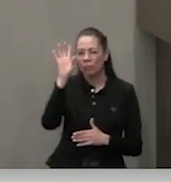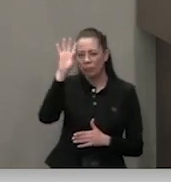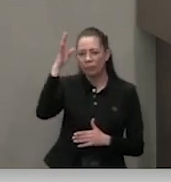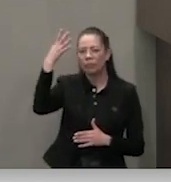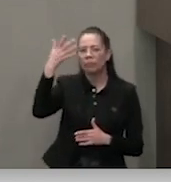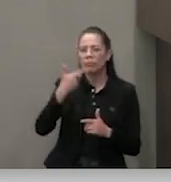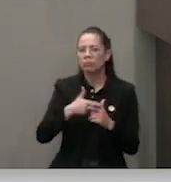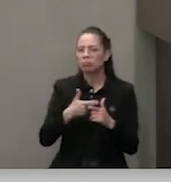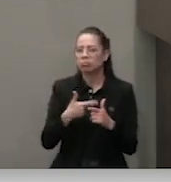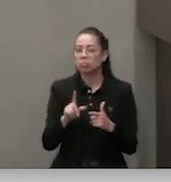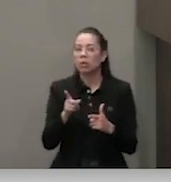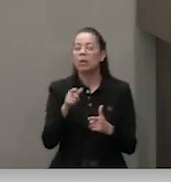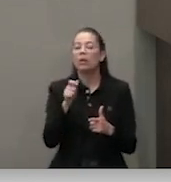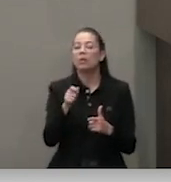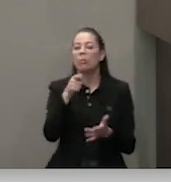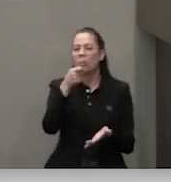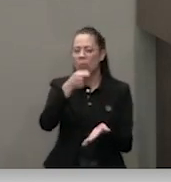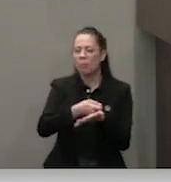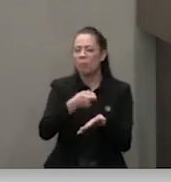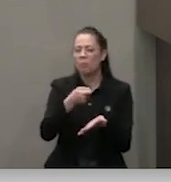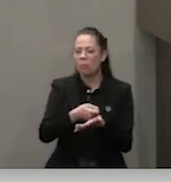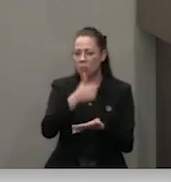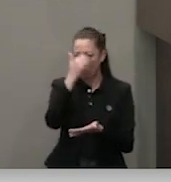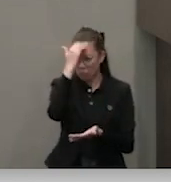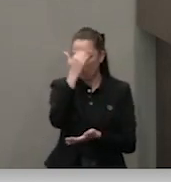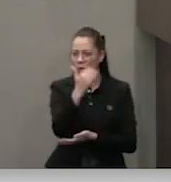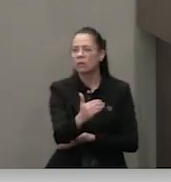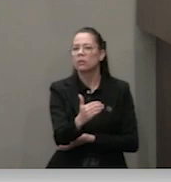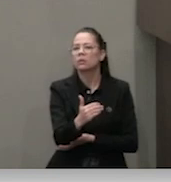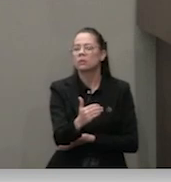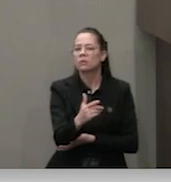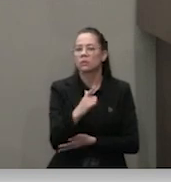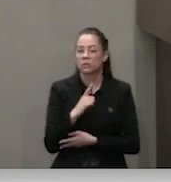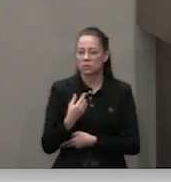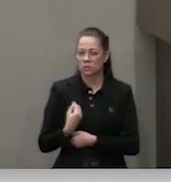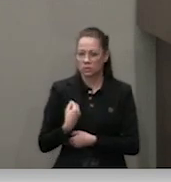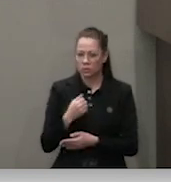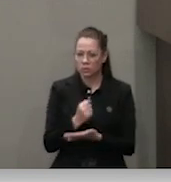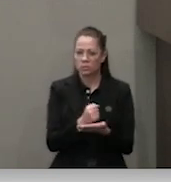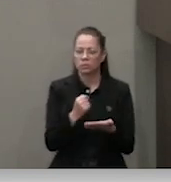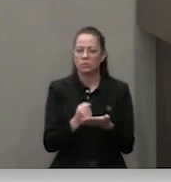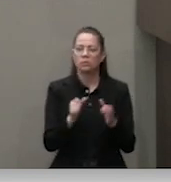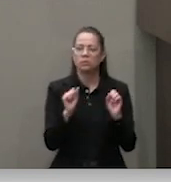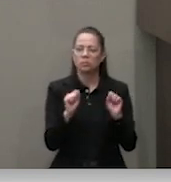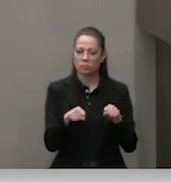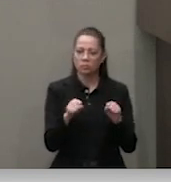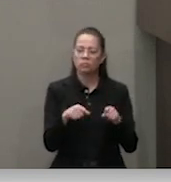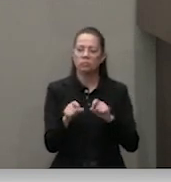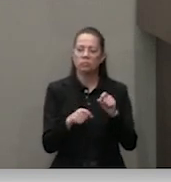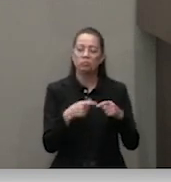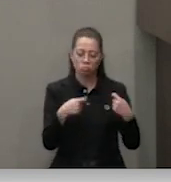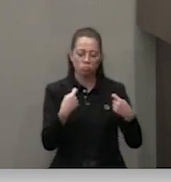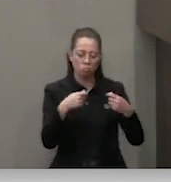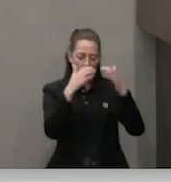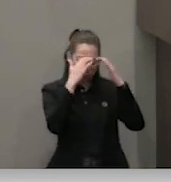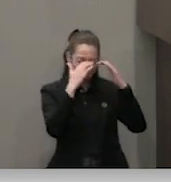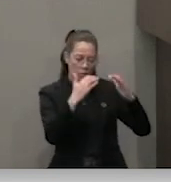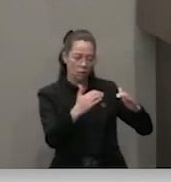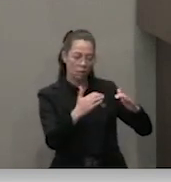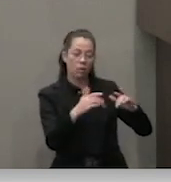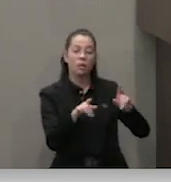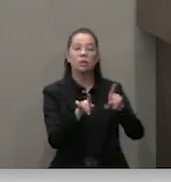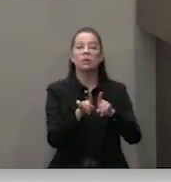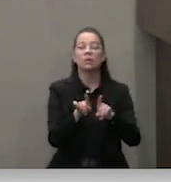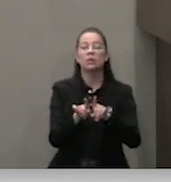da água é exigindo que a lei se cumpra existe um contrato Esse contrato precisa ser cumprido